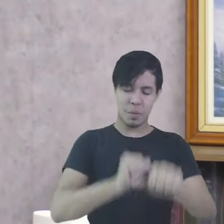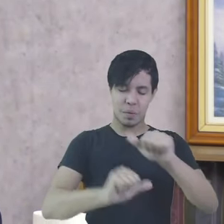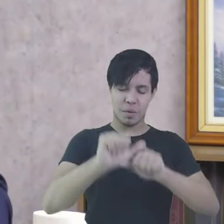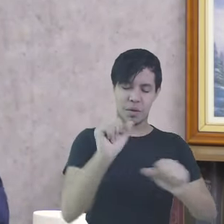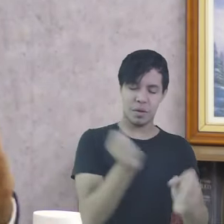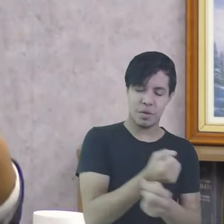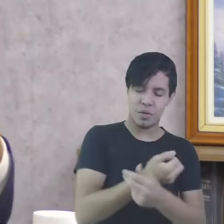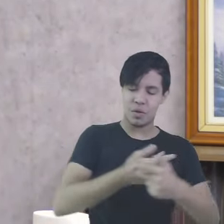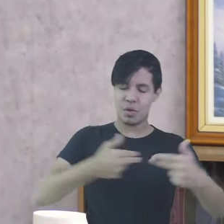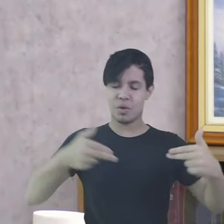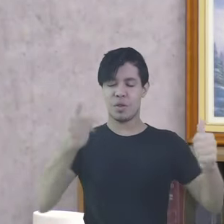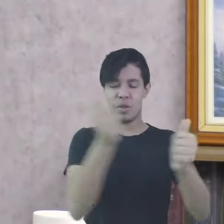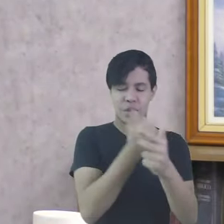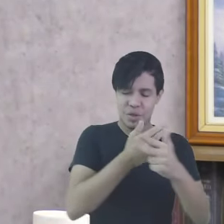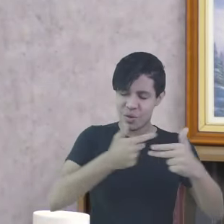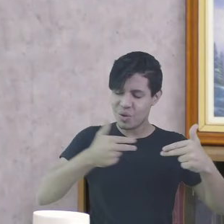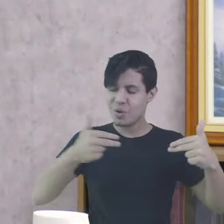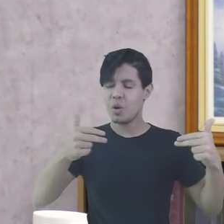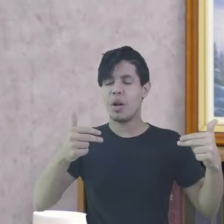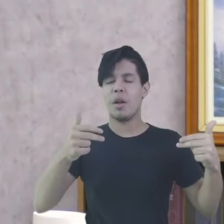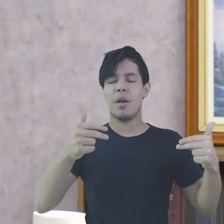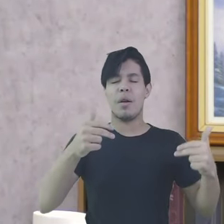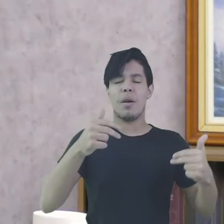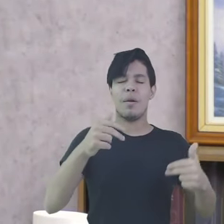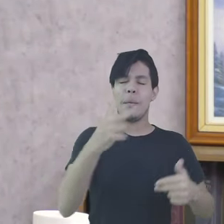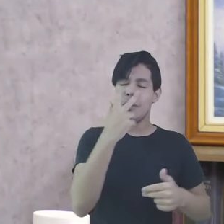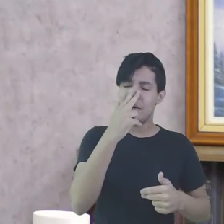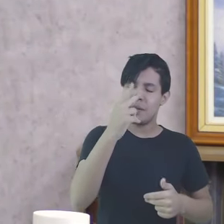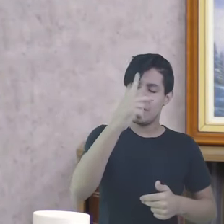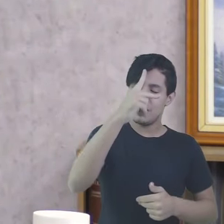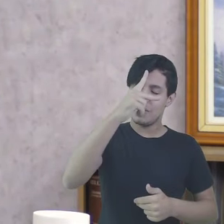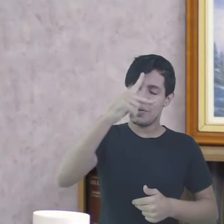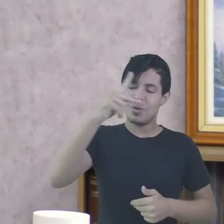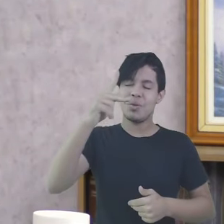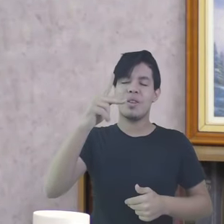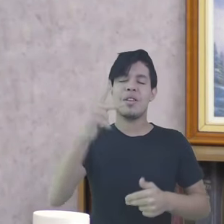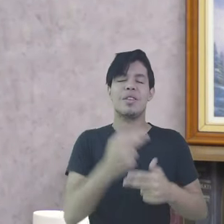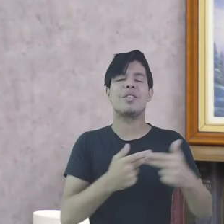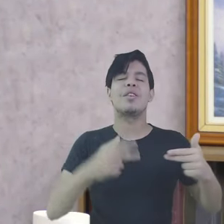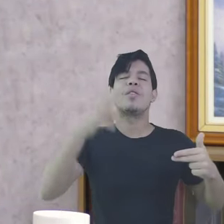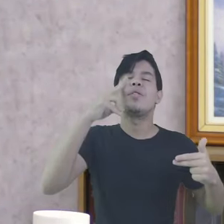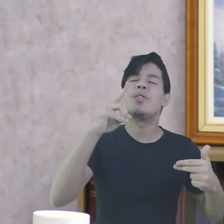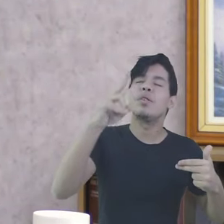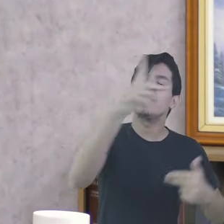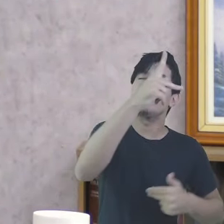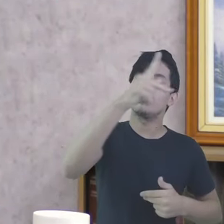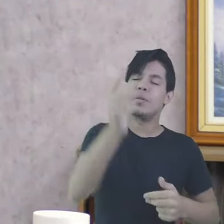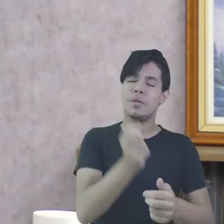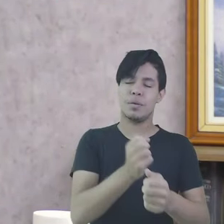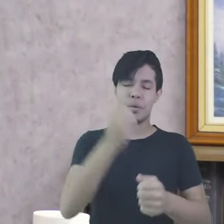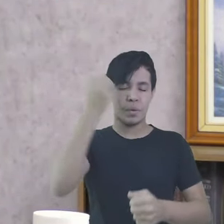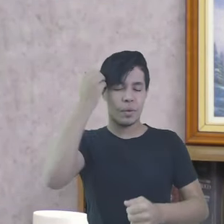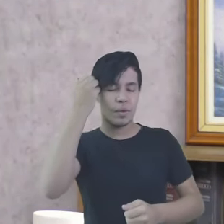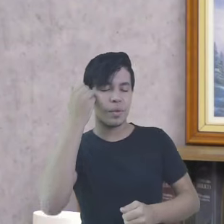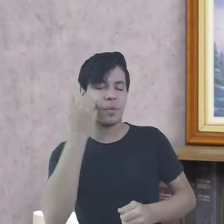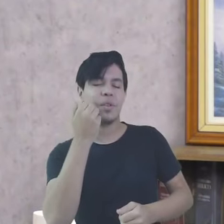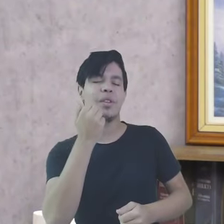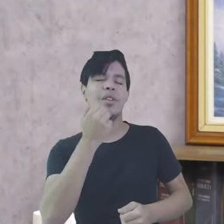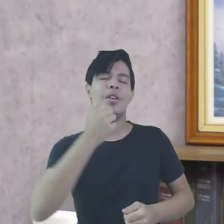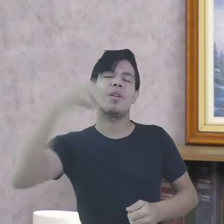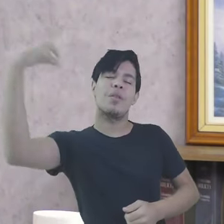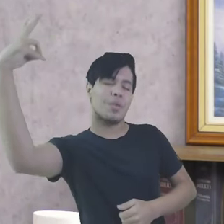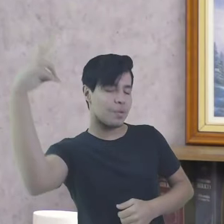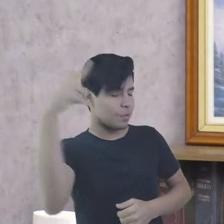em glória, ao aspecto da sua imagem ou da sua glória, verão a tua face. E nós queremos vê-lo, Senhor. Olha para nós hoje com